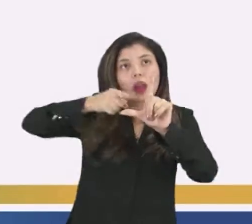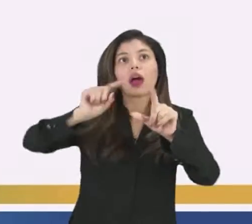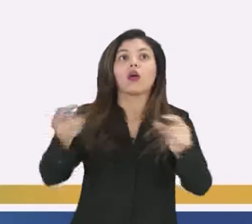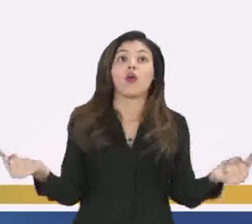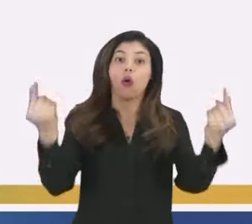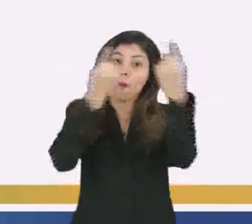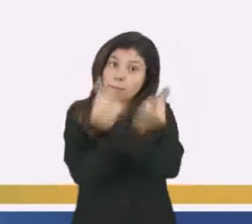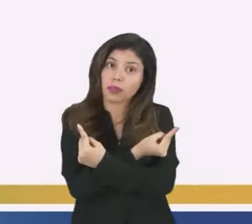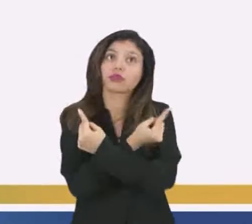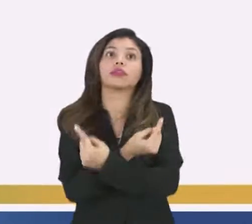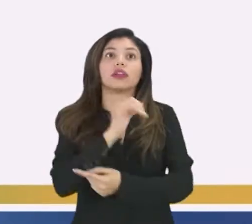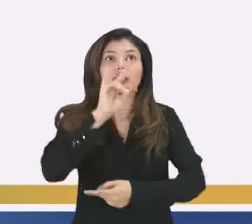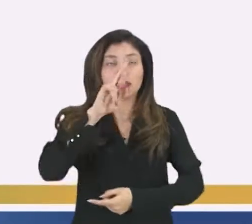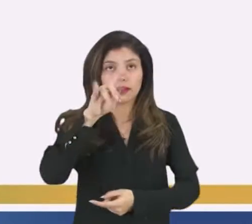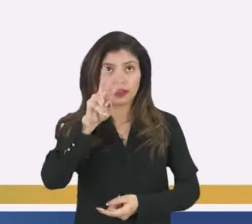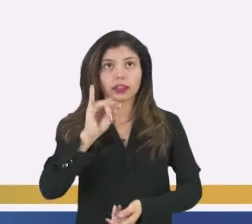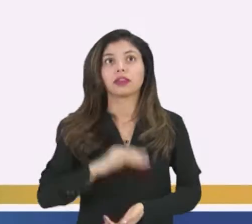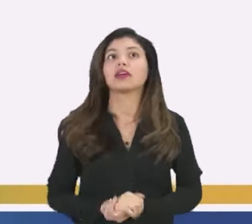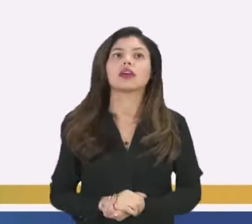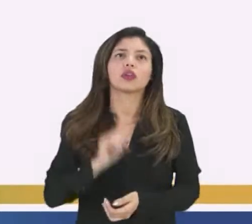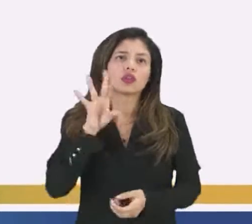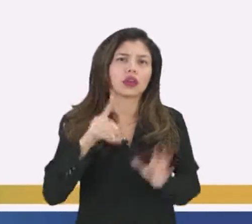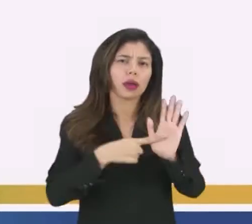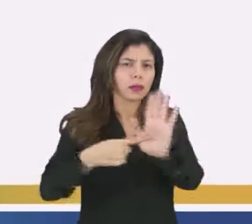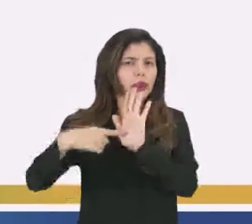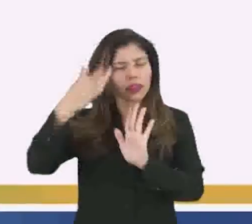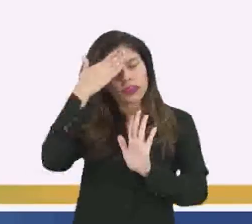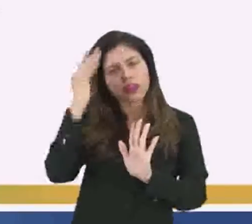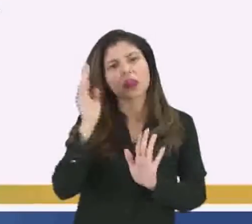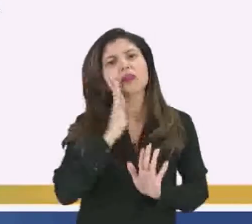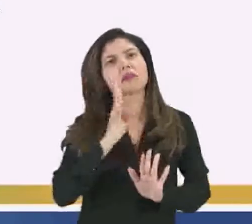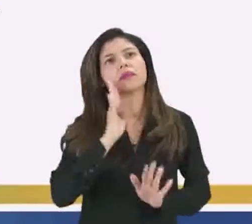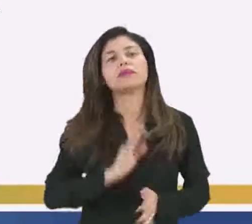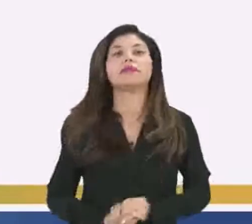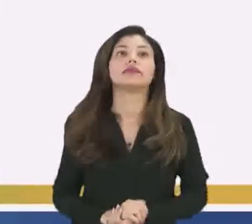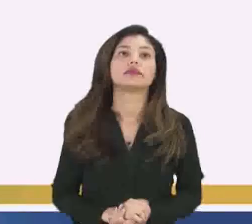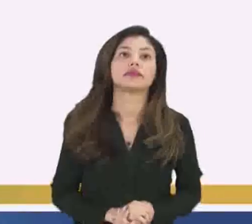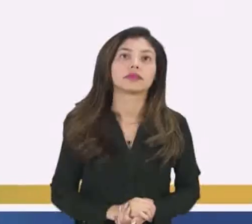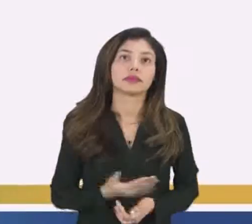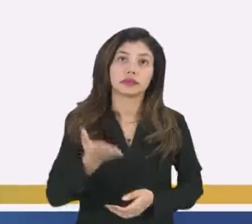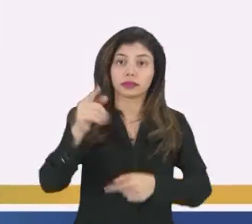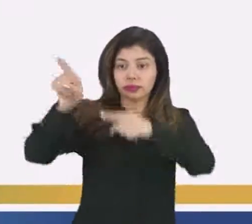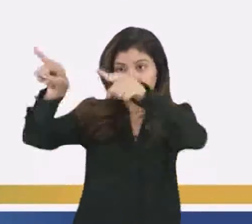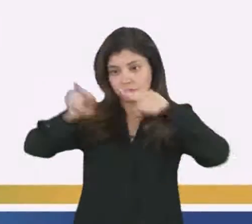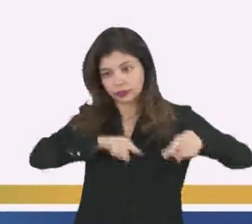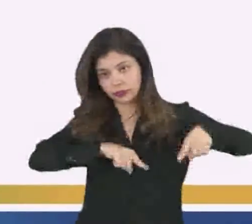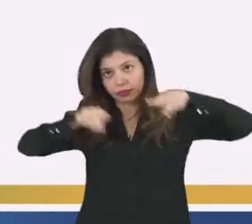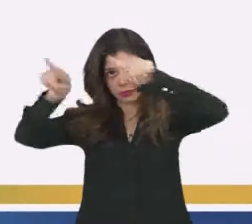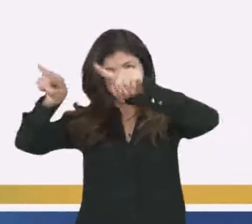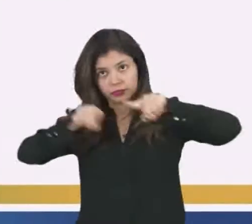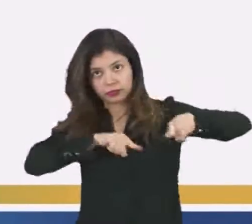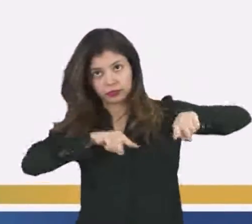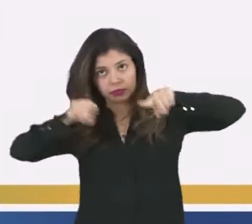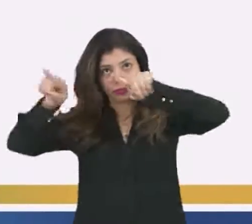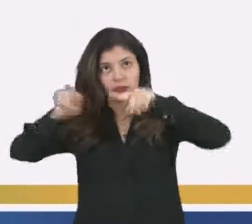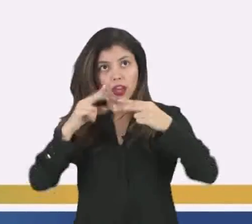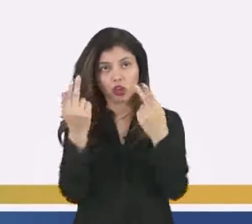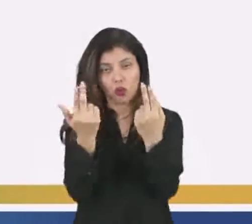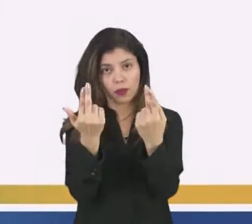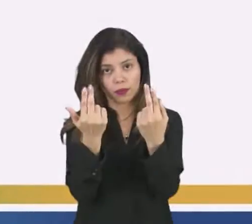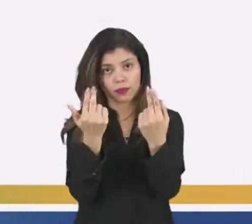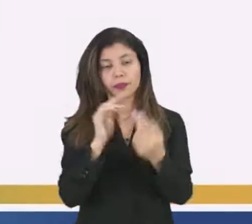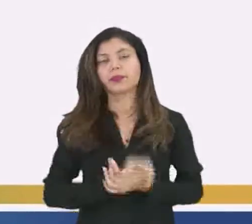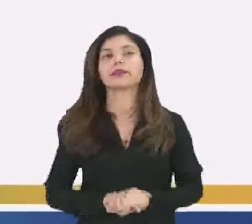angulares opostos e inversos. Só para a gente entender isso legal. Nas retas paralelas, os coeficientes angulares são